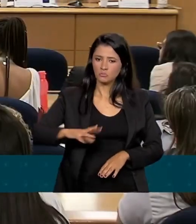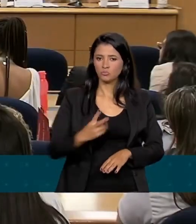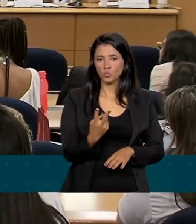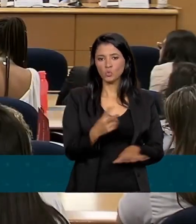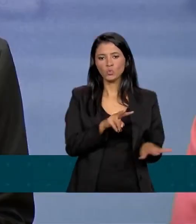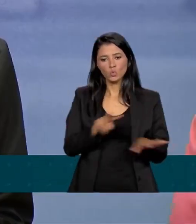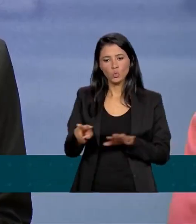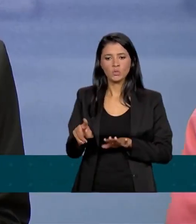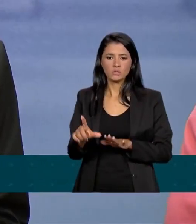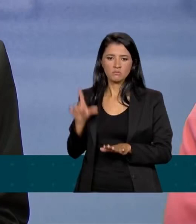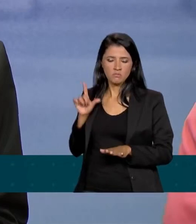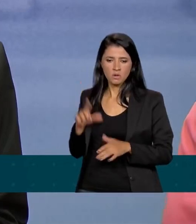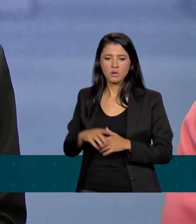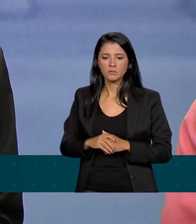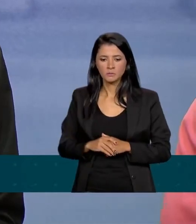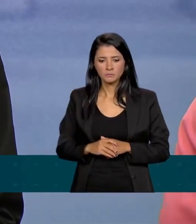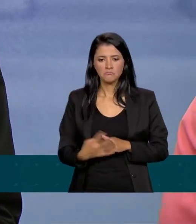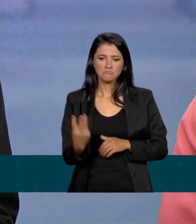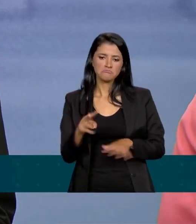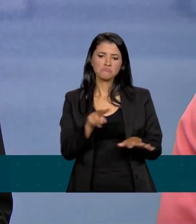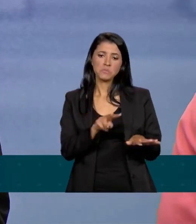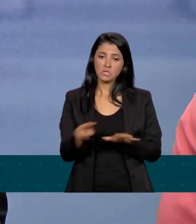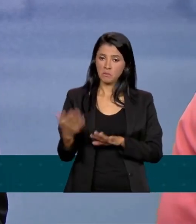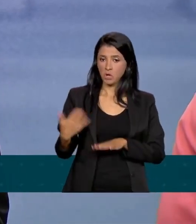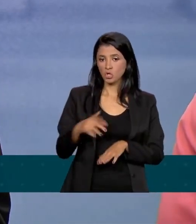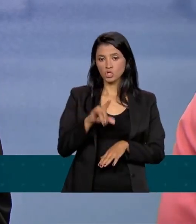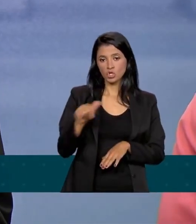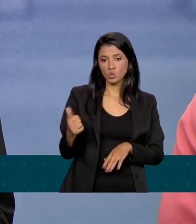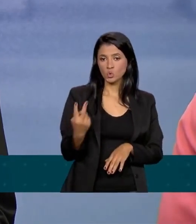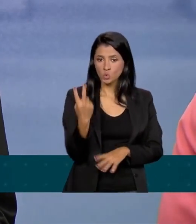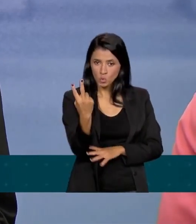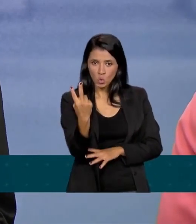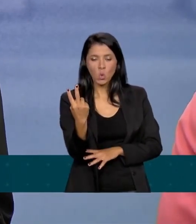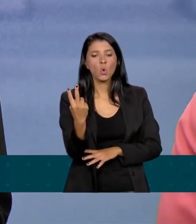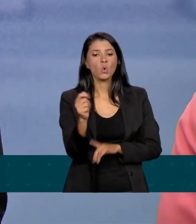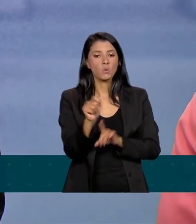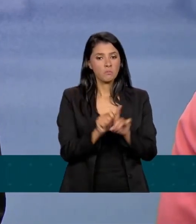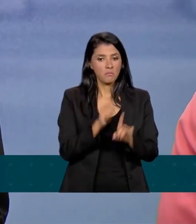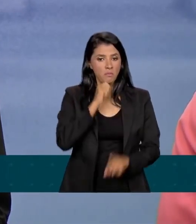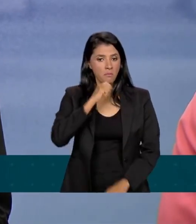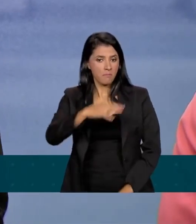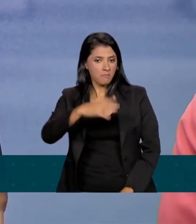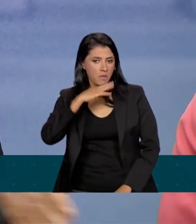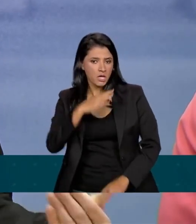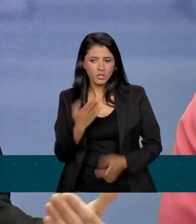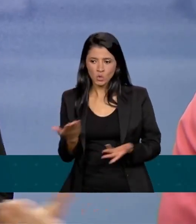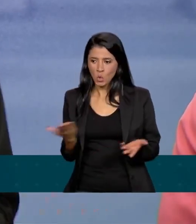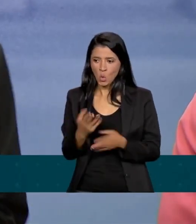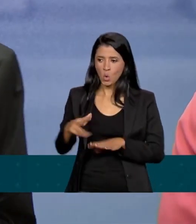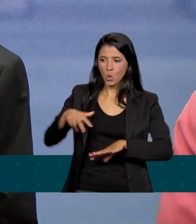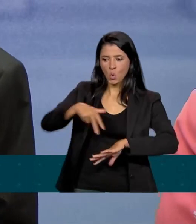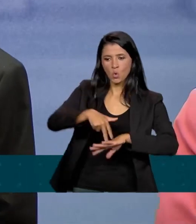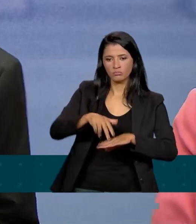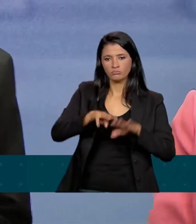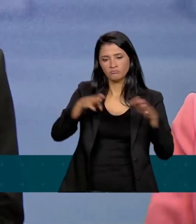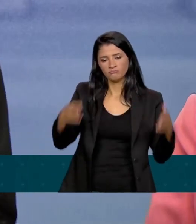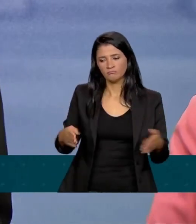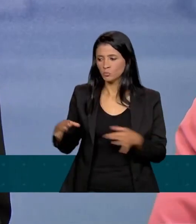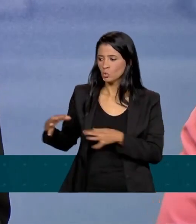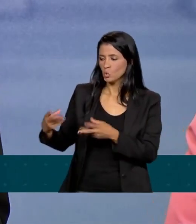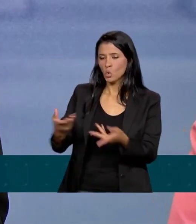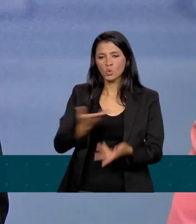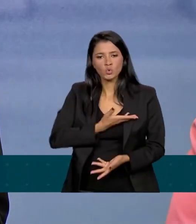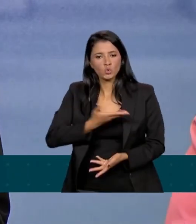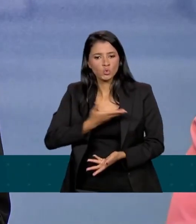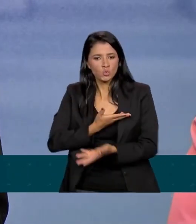2 semanas, 3 semanas agora, dia 2 de março, e está hoje aqui nessa mesa com todos os